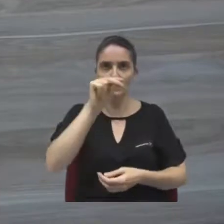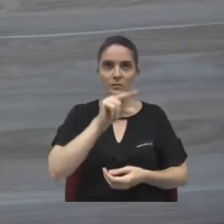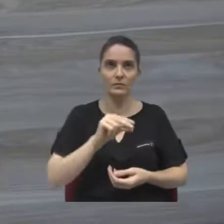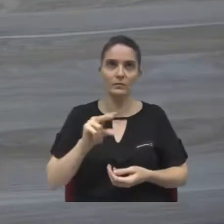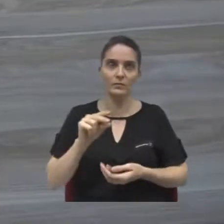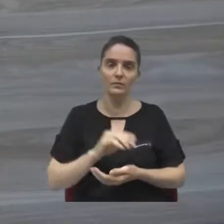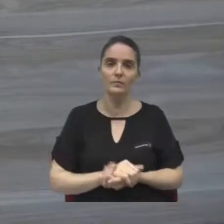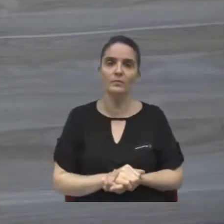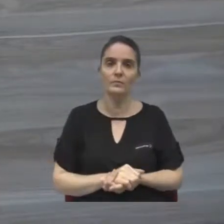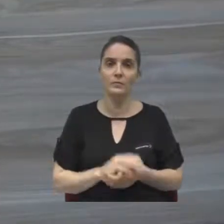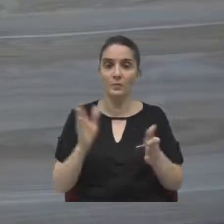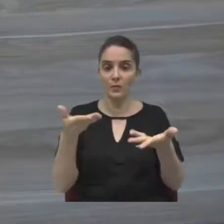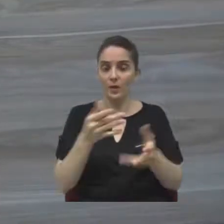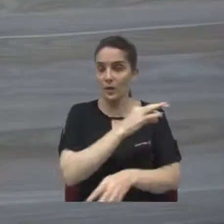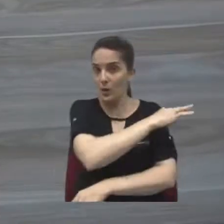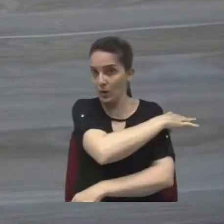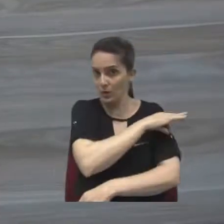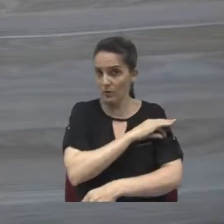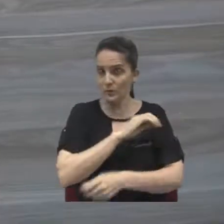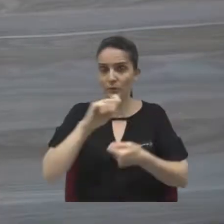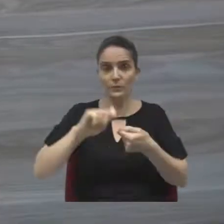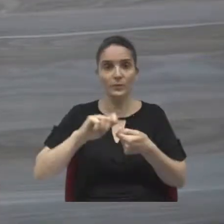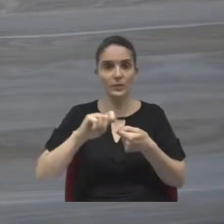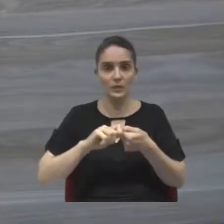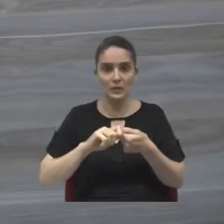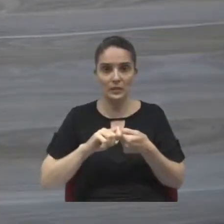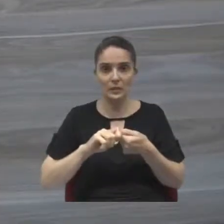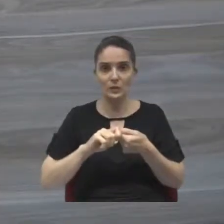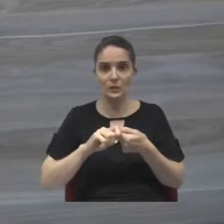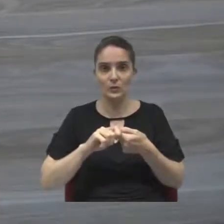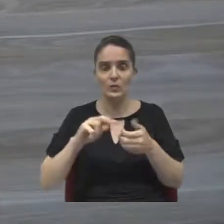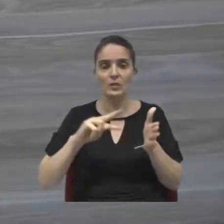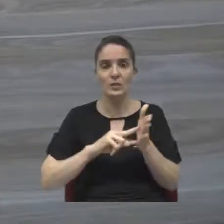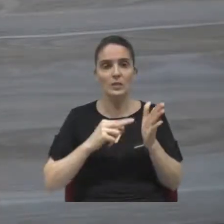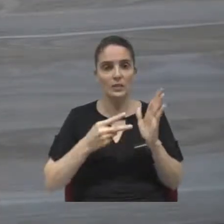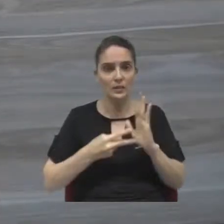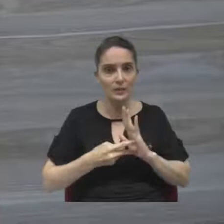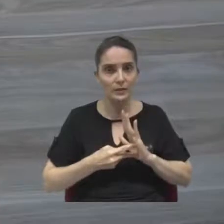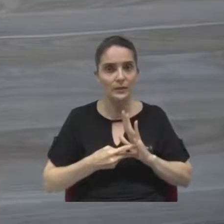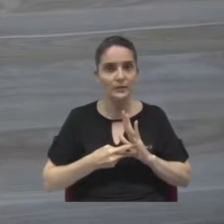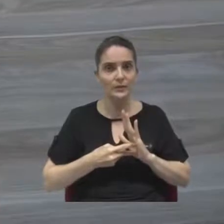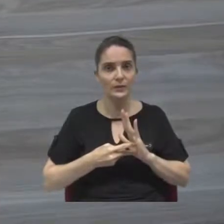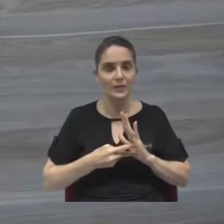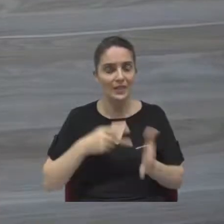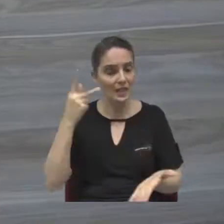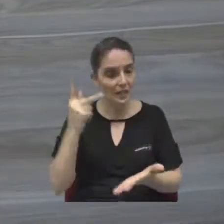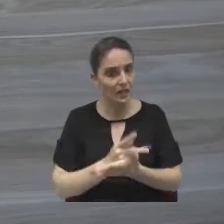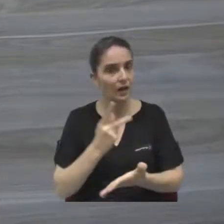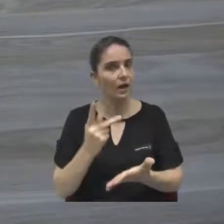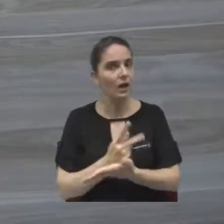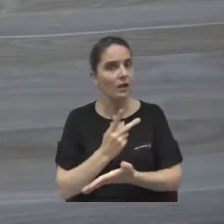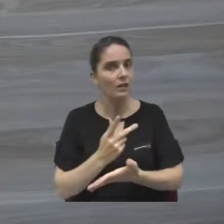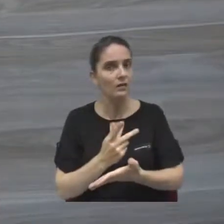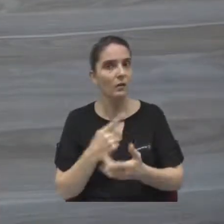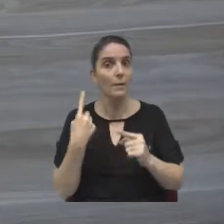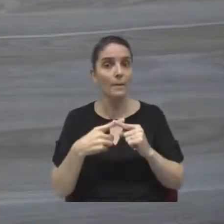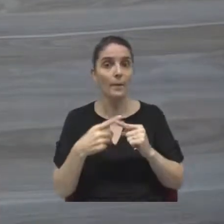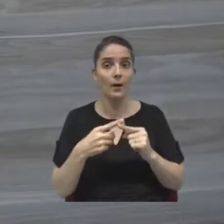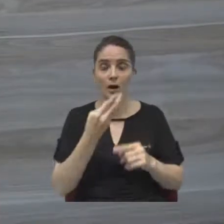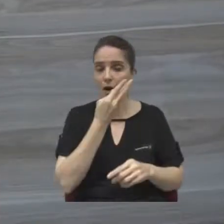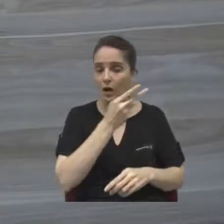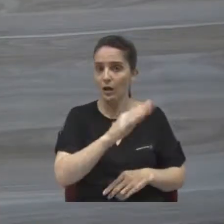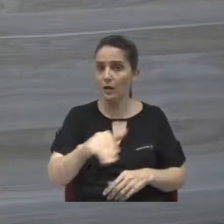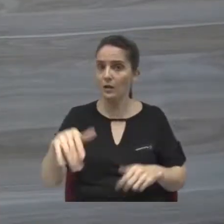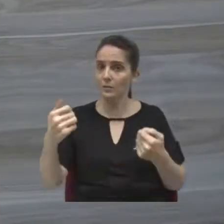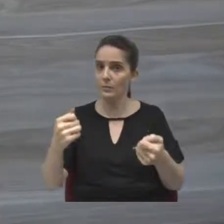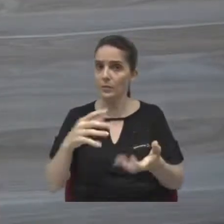O que o senhor prefeito está fazendo é um crime, pois impede que crianças sejam matriculadas nas creches e